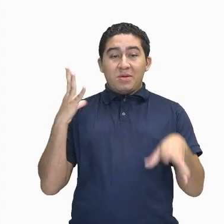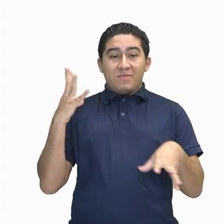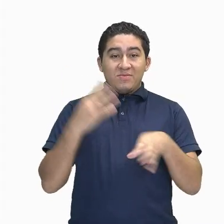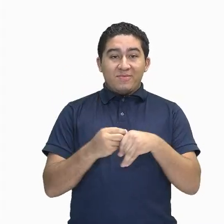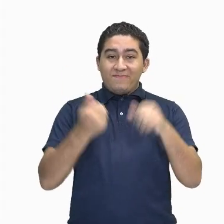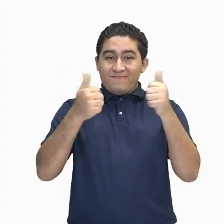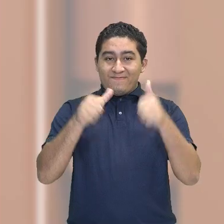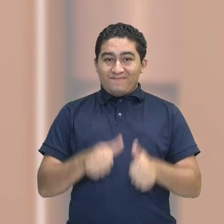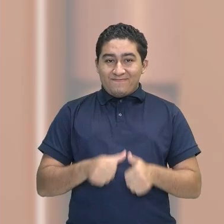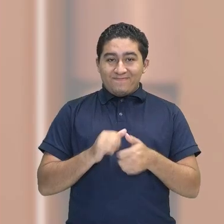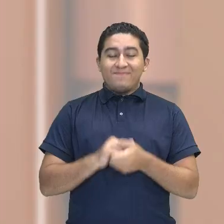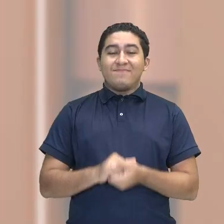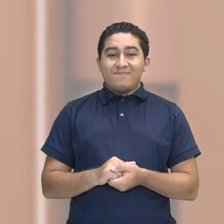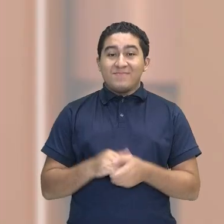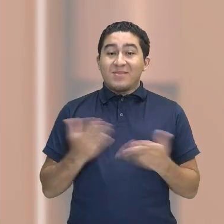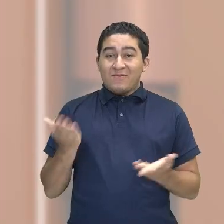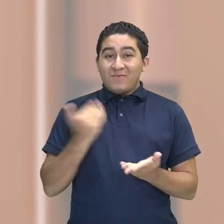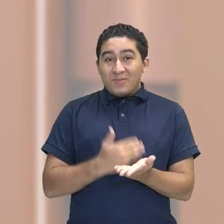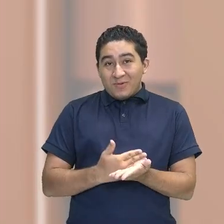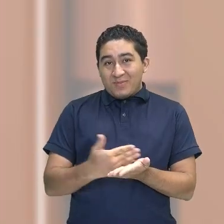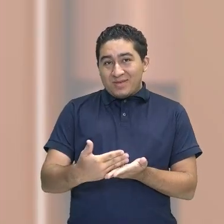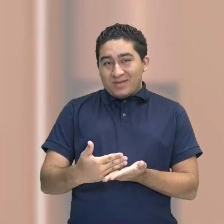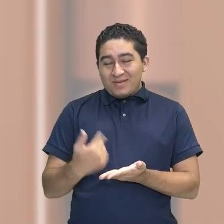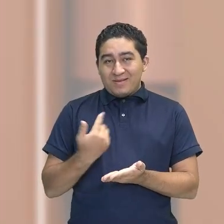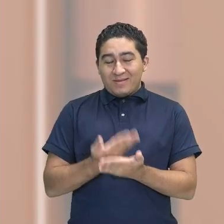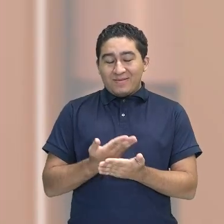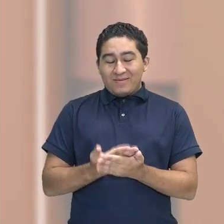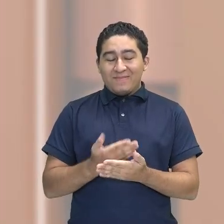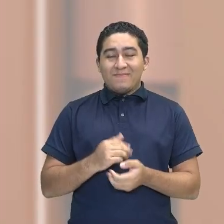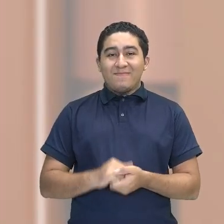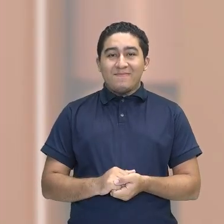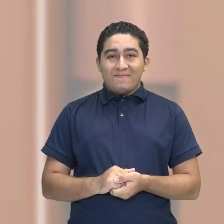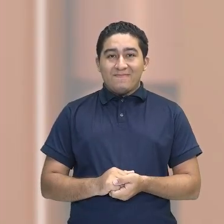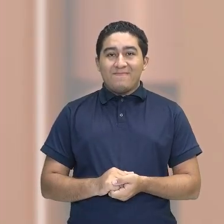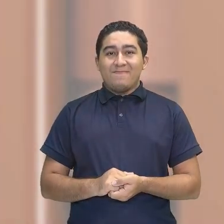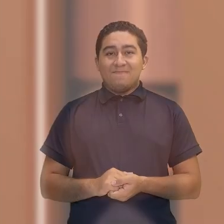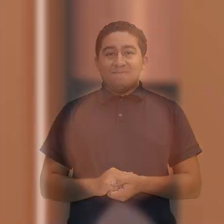e avaliação. Então, vamos aí para mais uma aula de Geografia.